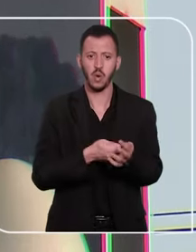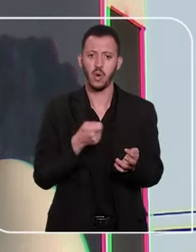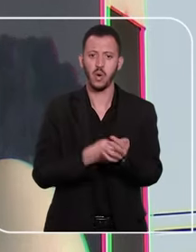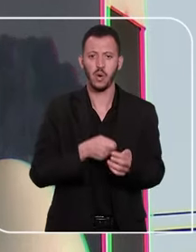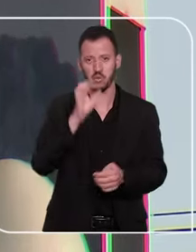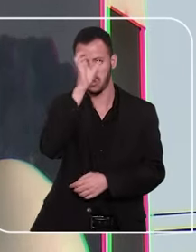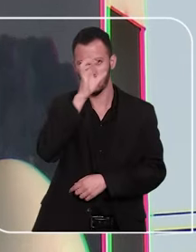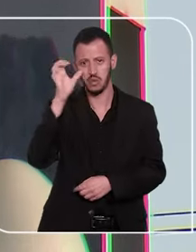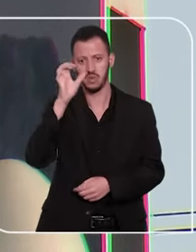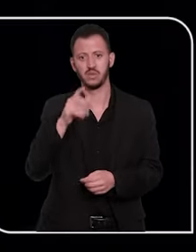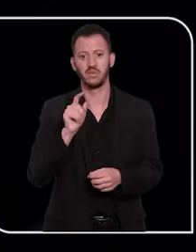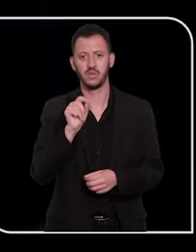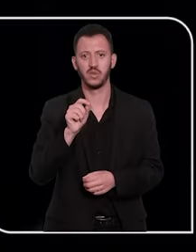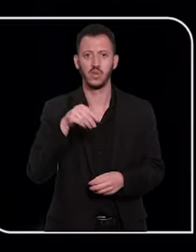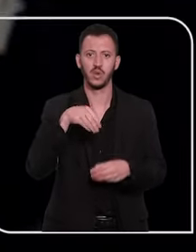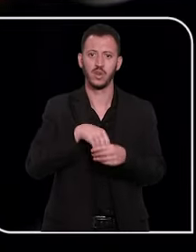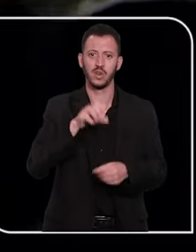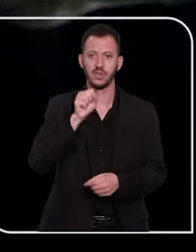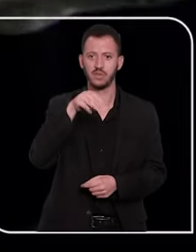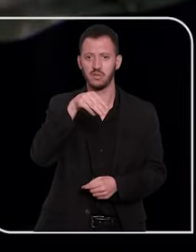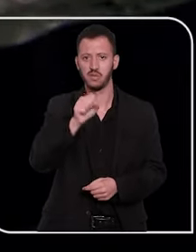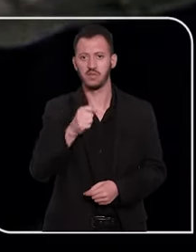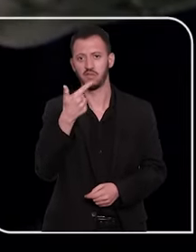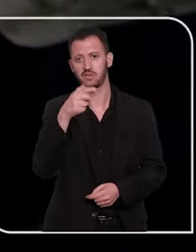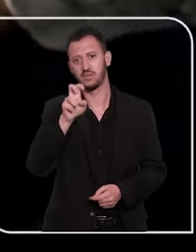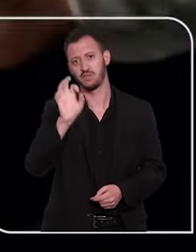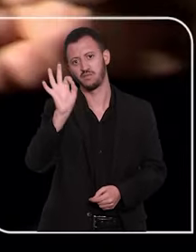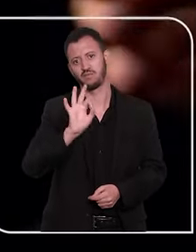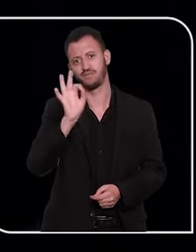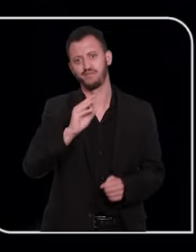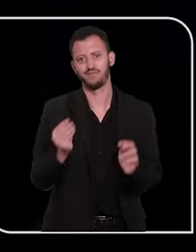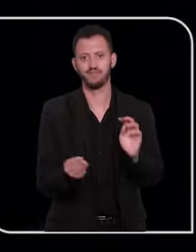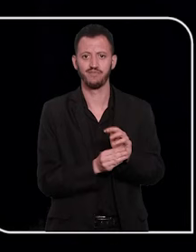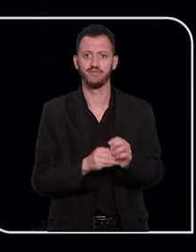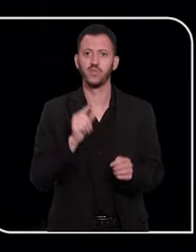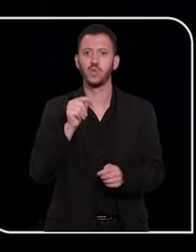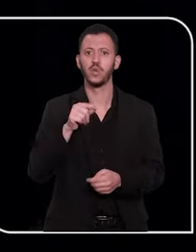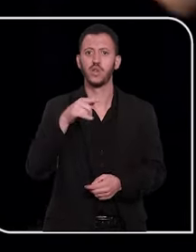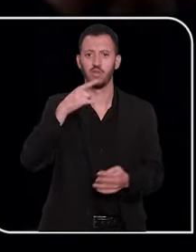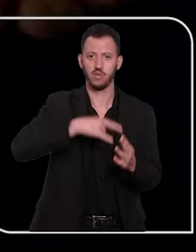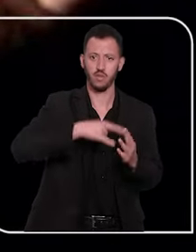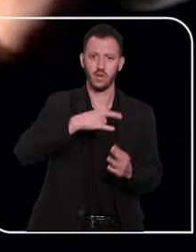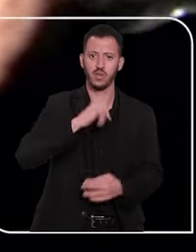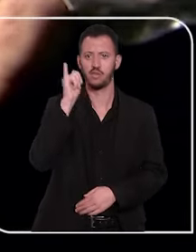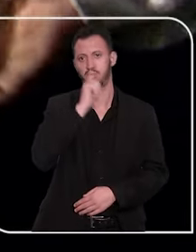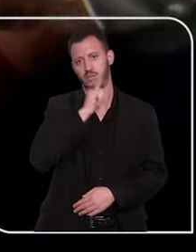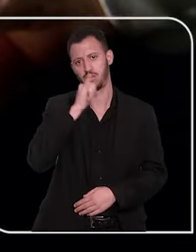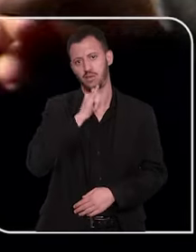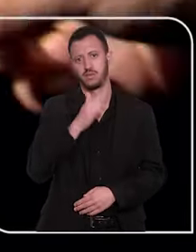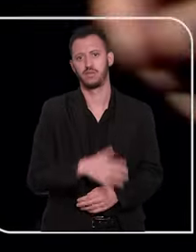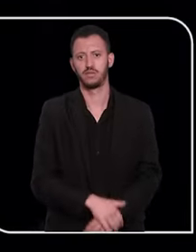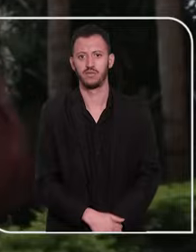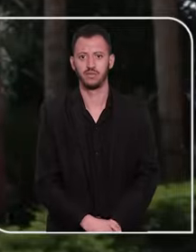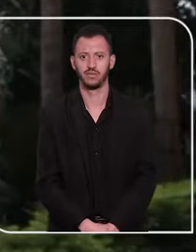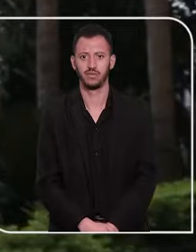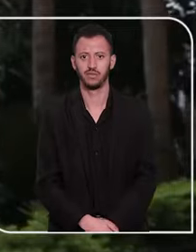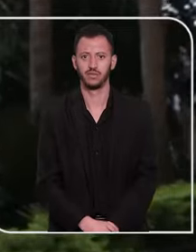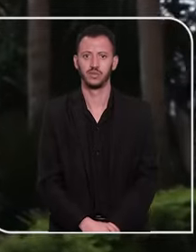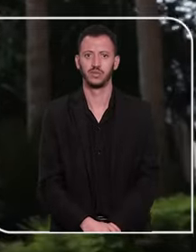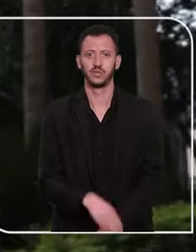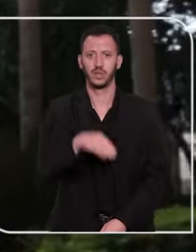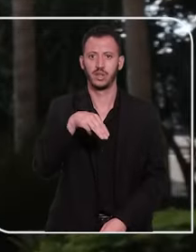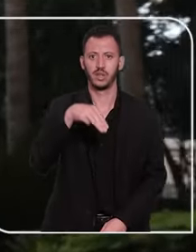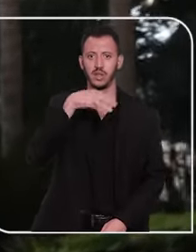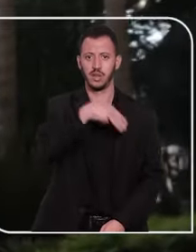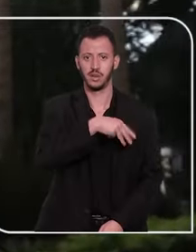cobrando dos consumidores a alíquota de ICMS de 25% aplicada sobre as contas de energia elétrica segundo